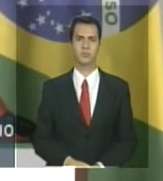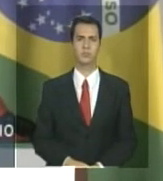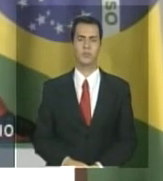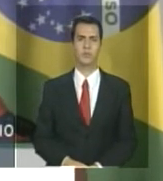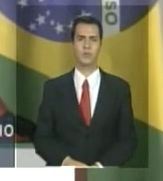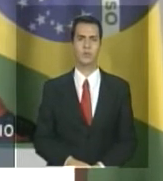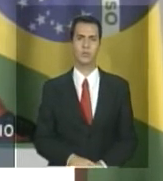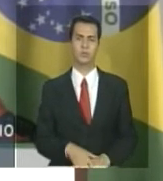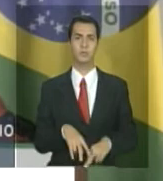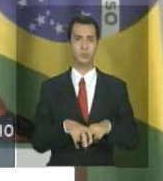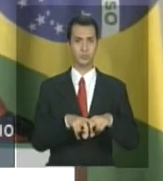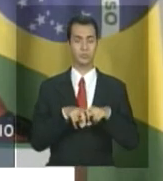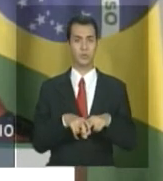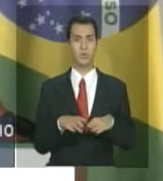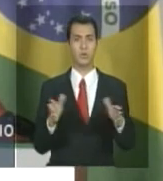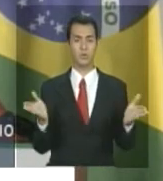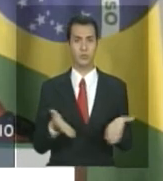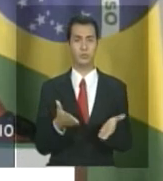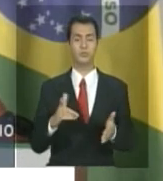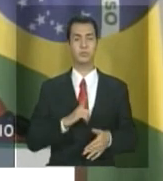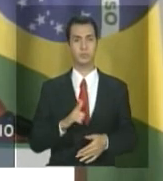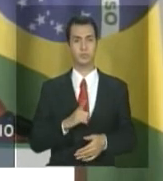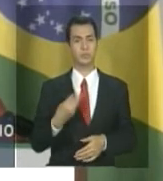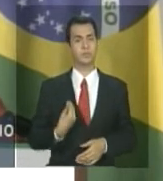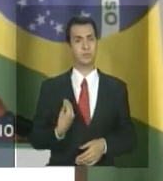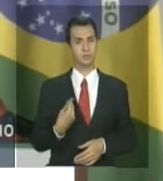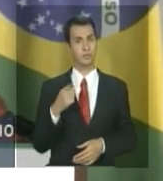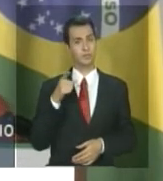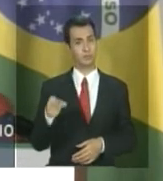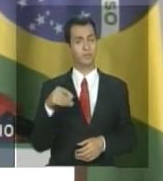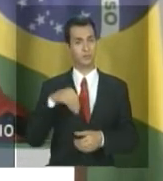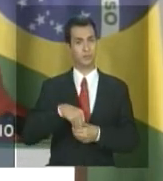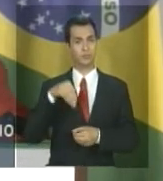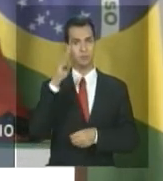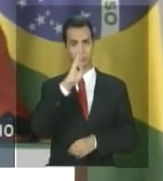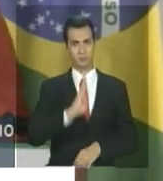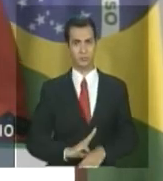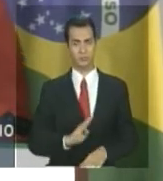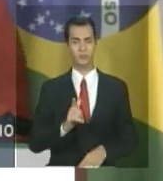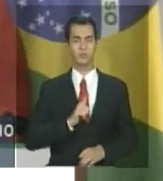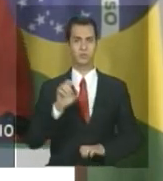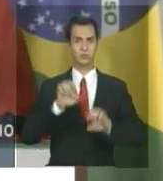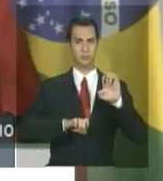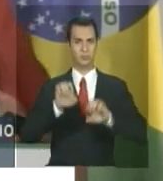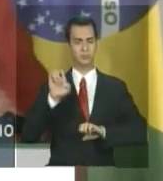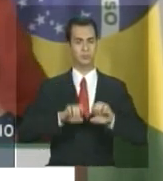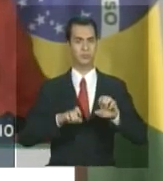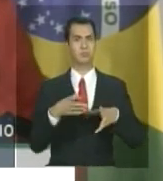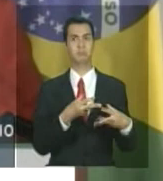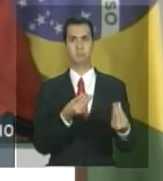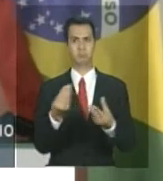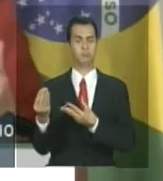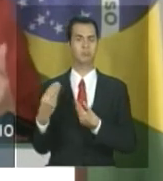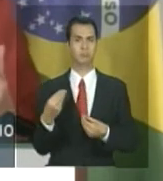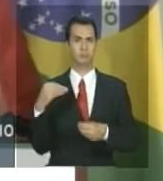já existe, já estão presentes no Brasil uma quantidade muito significativa de empresas que